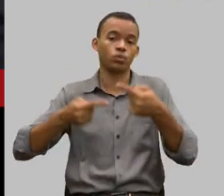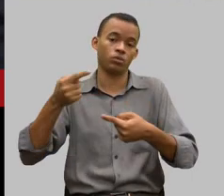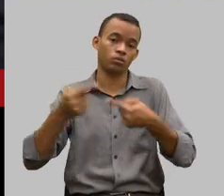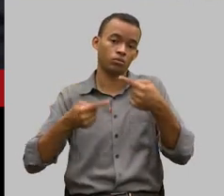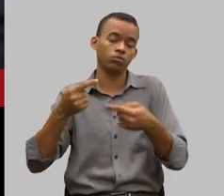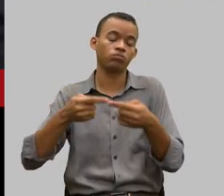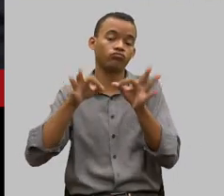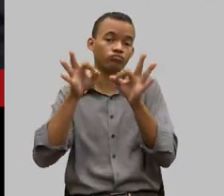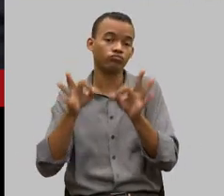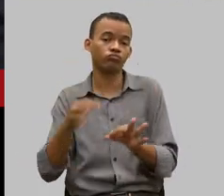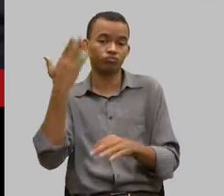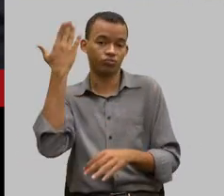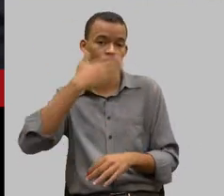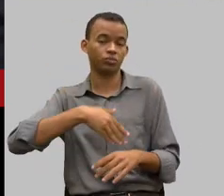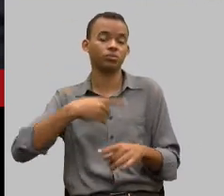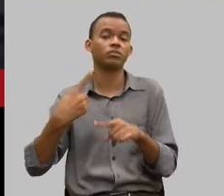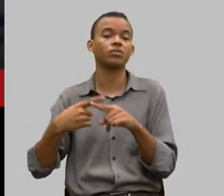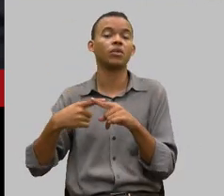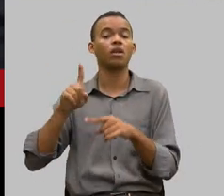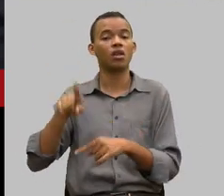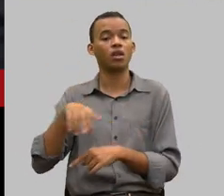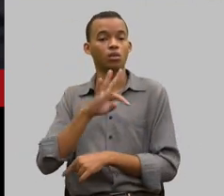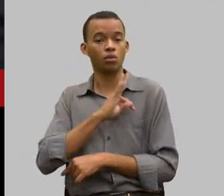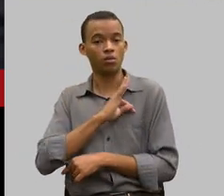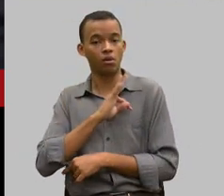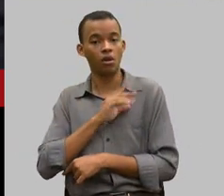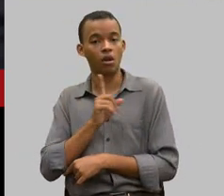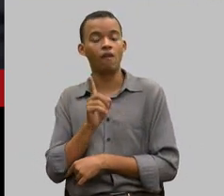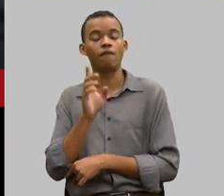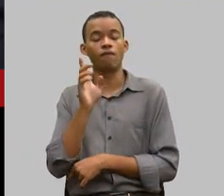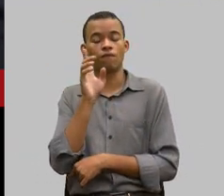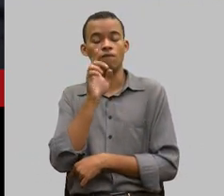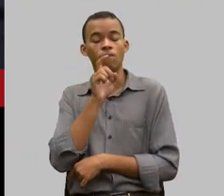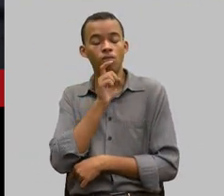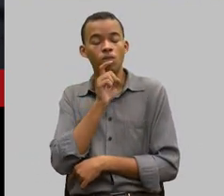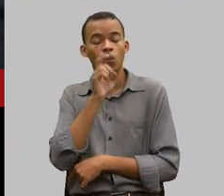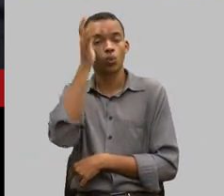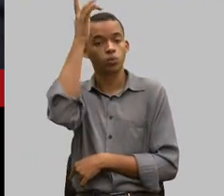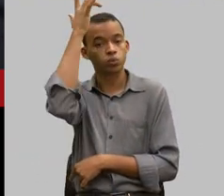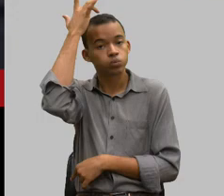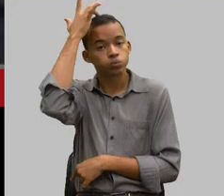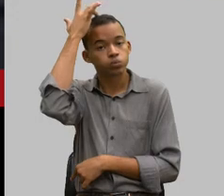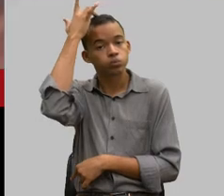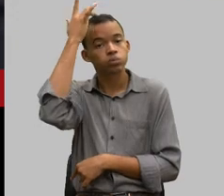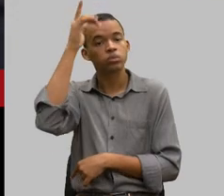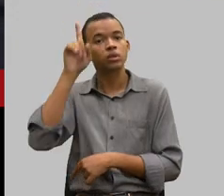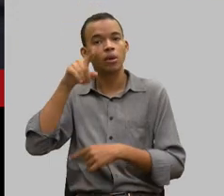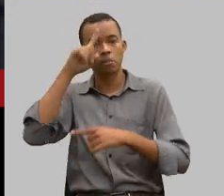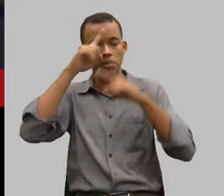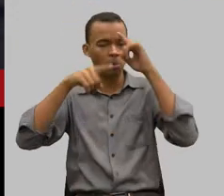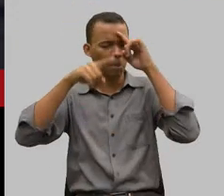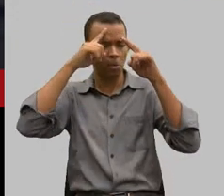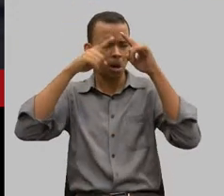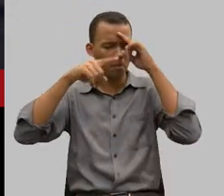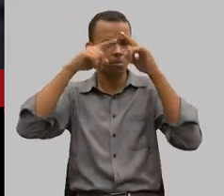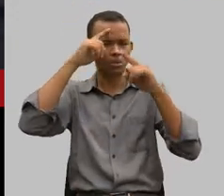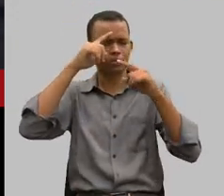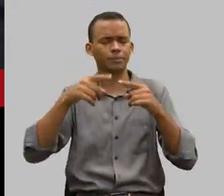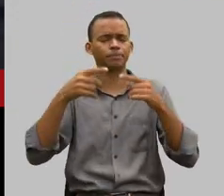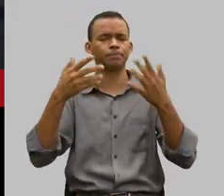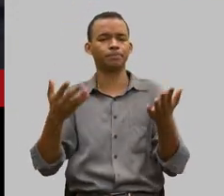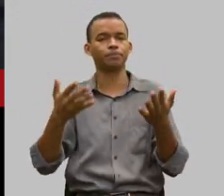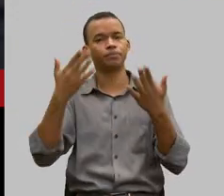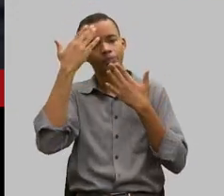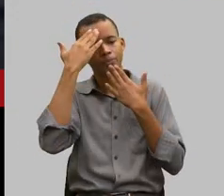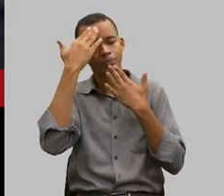Infelizmente são os técnicos frios frios é que estão mandando e desmandando esse governo Obrigado Presidente a minha